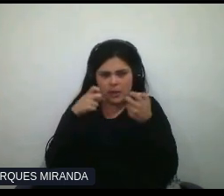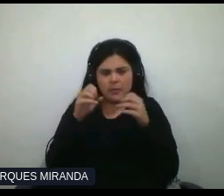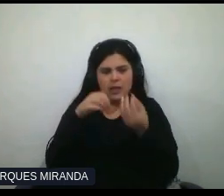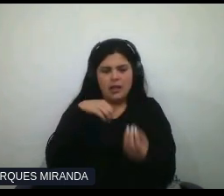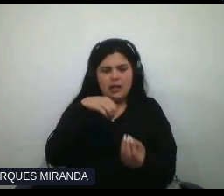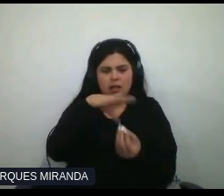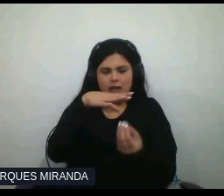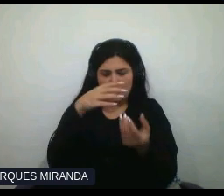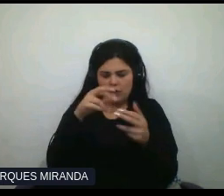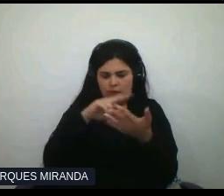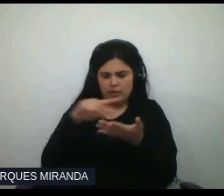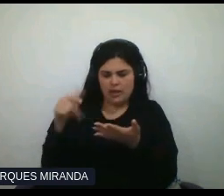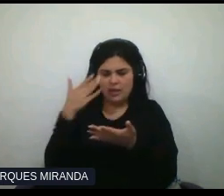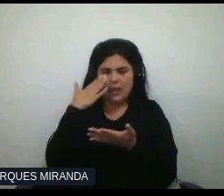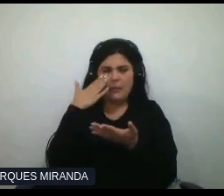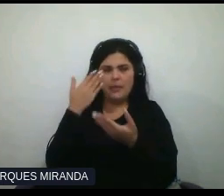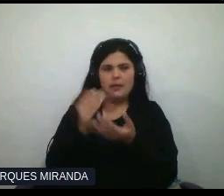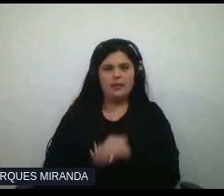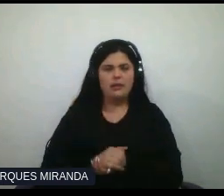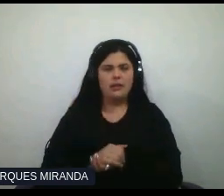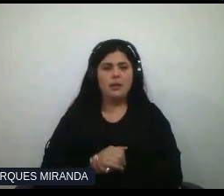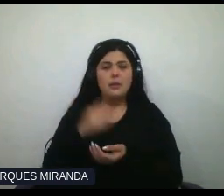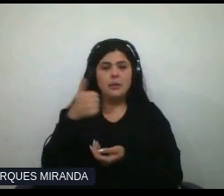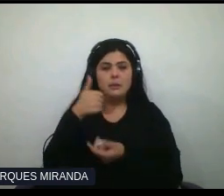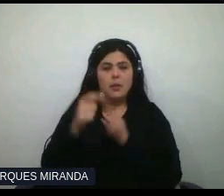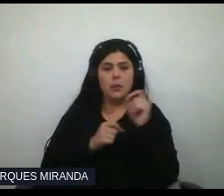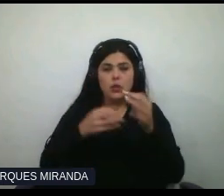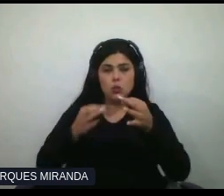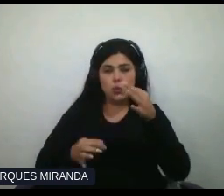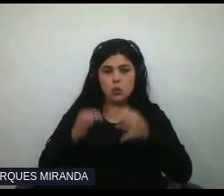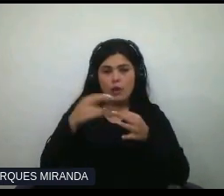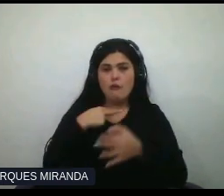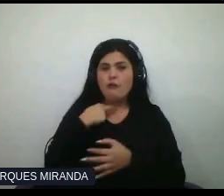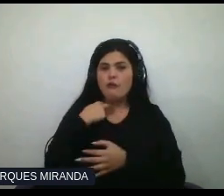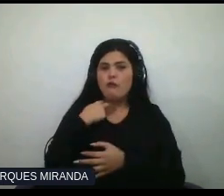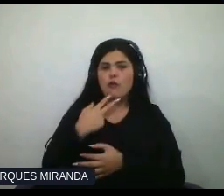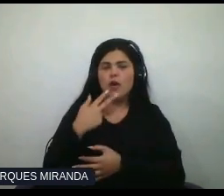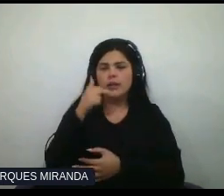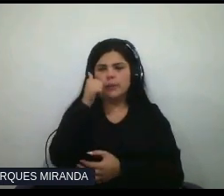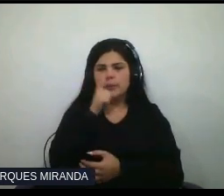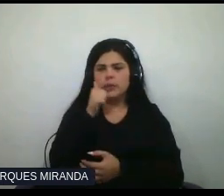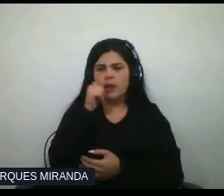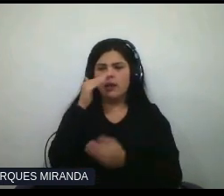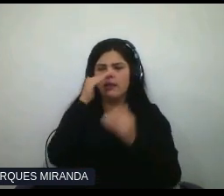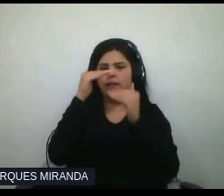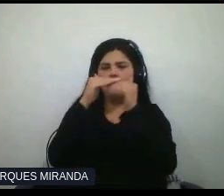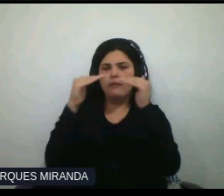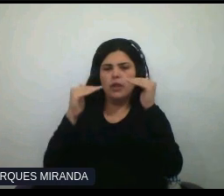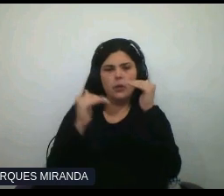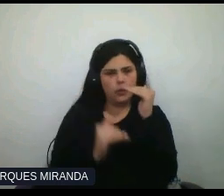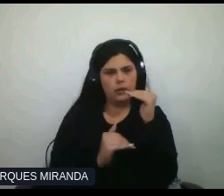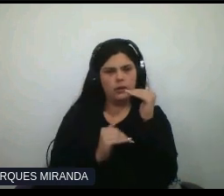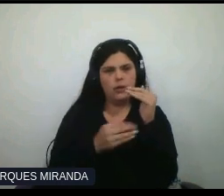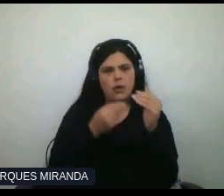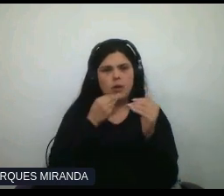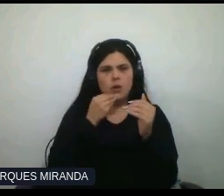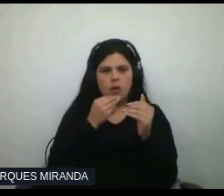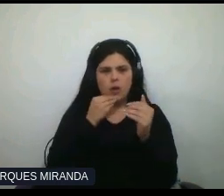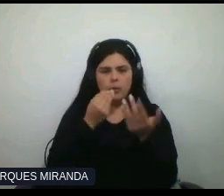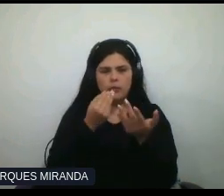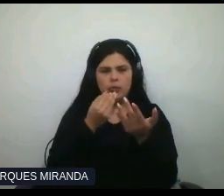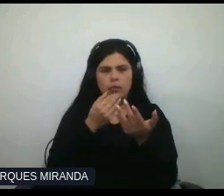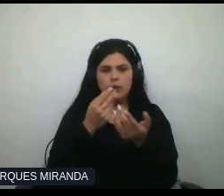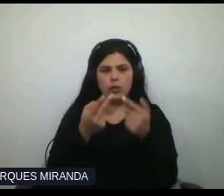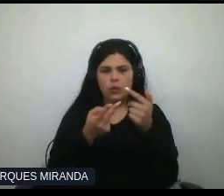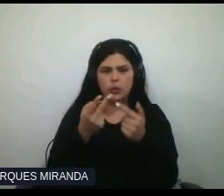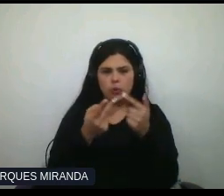diversidade sabe sobre isso, primeiro de julgar que uma voz feminina seria inferior. Claramente, ali são dois